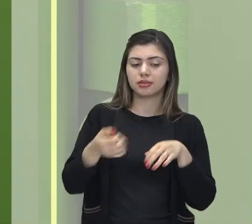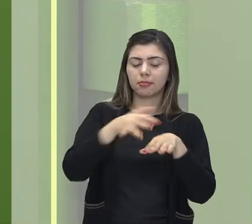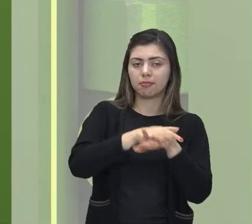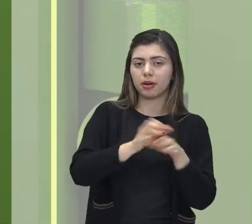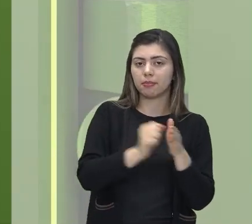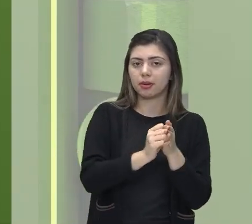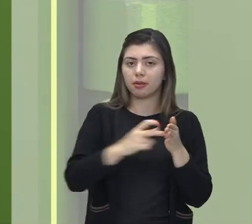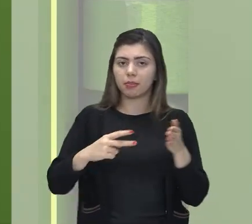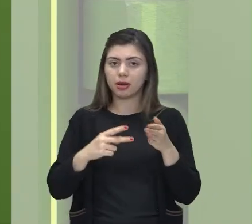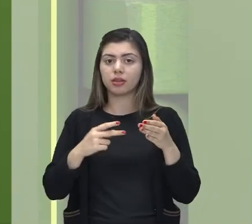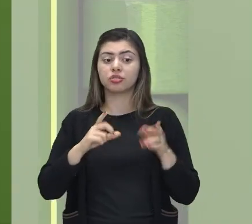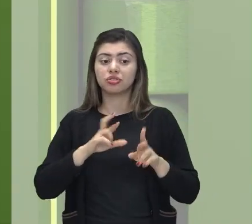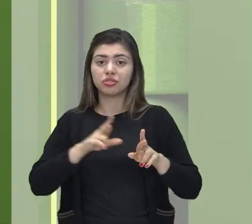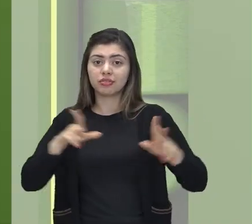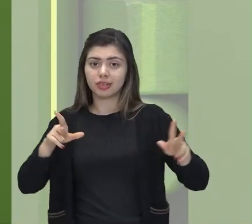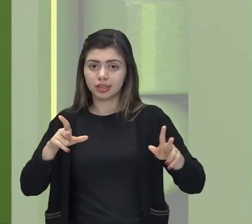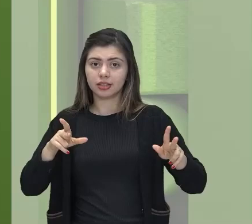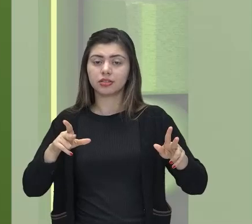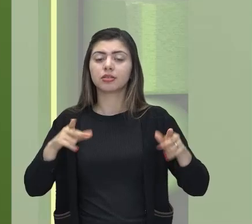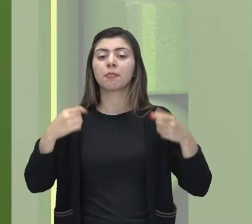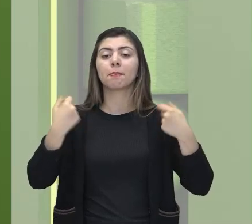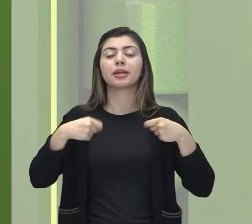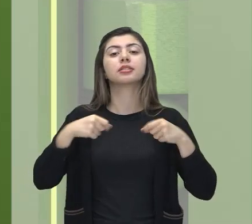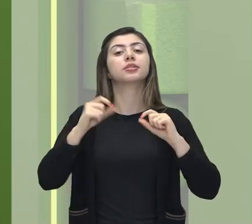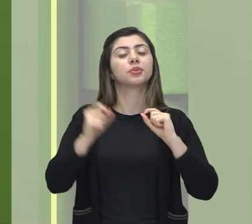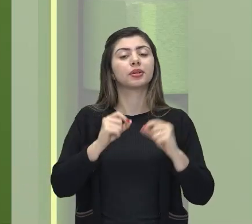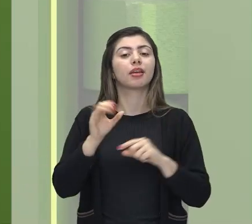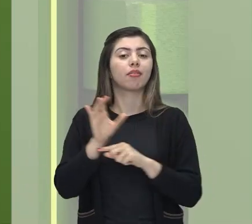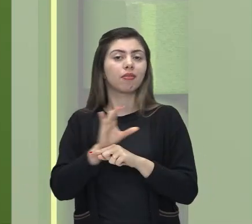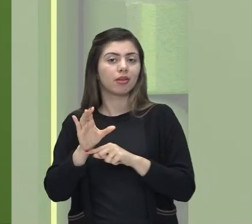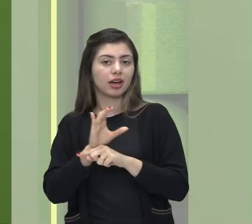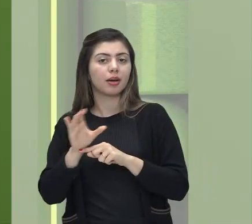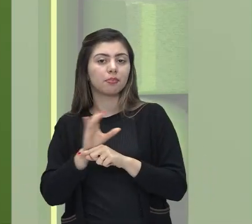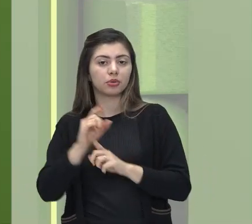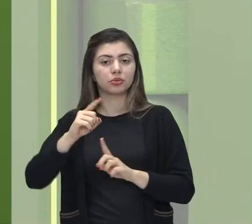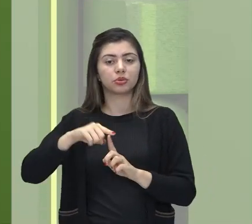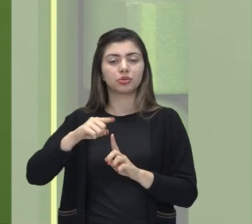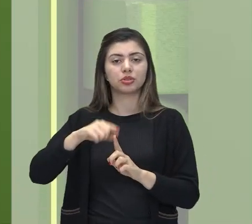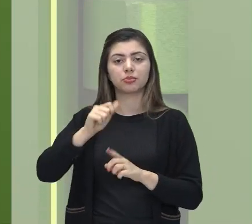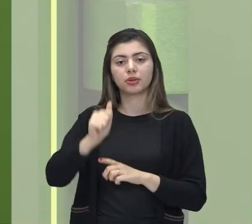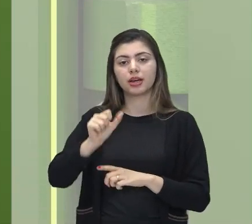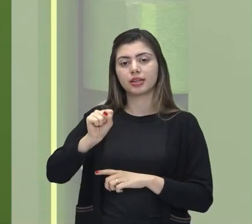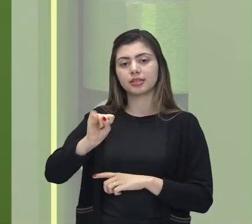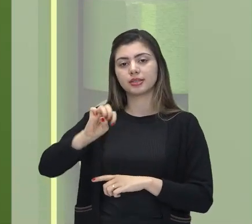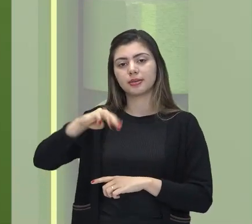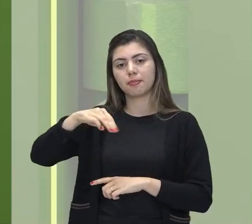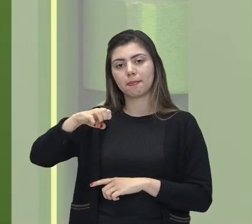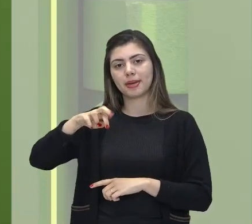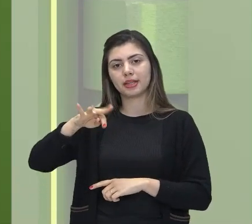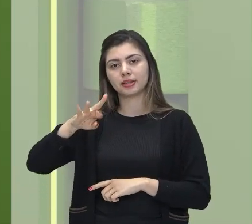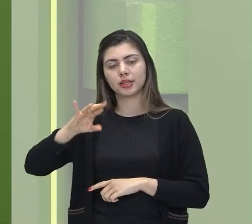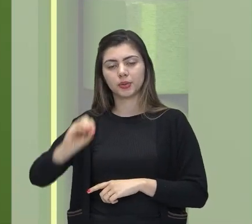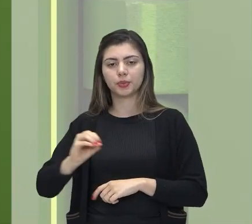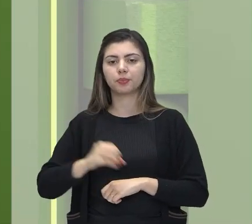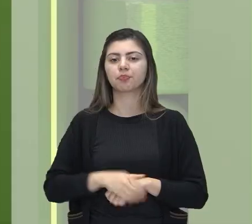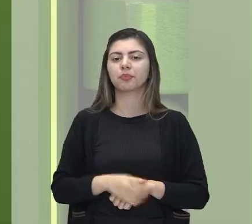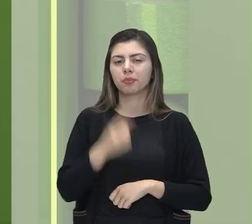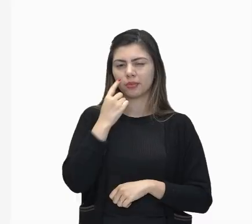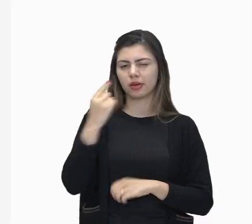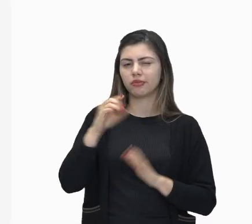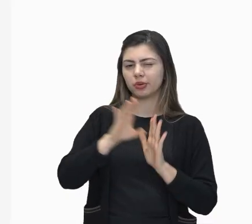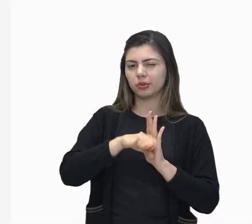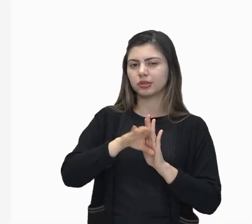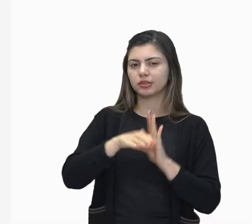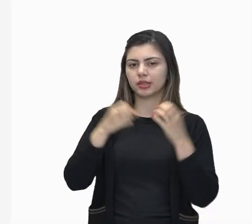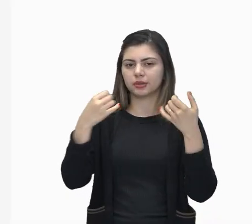plano de assimetria, precisa ter um carbono assimétrico, também conhecido como carbono quiral. Observem o conceito do carbono